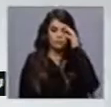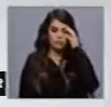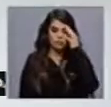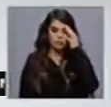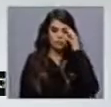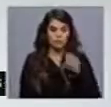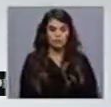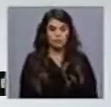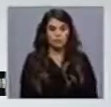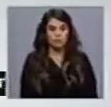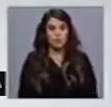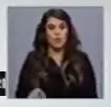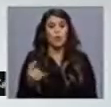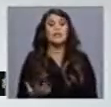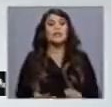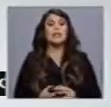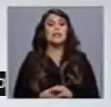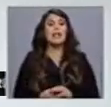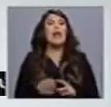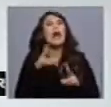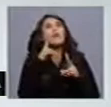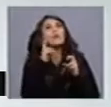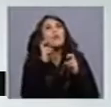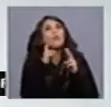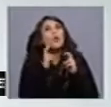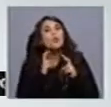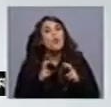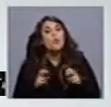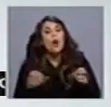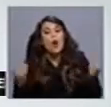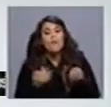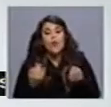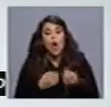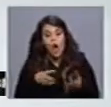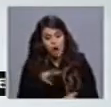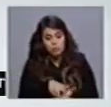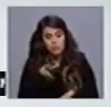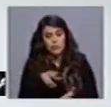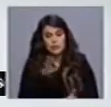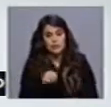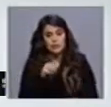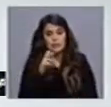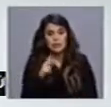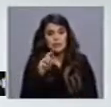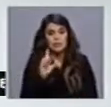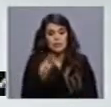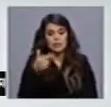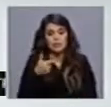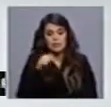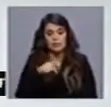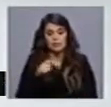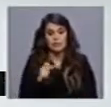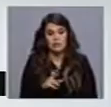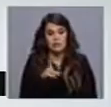Miguel, com uma investigação que foi recentemente conhecida, o saltitar da vida pelo cosmos. O que é que